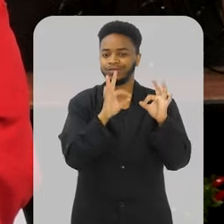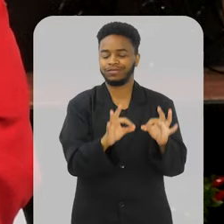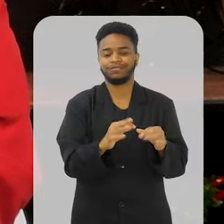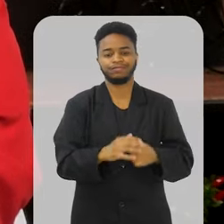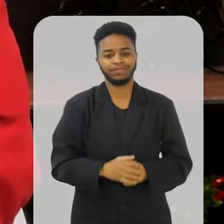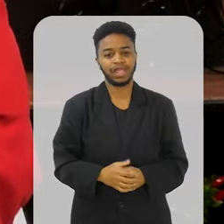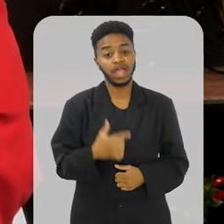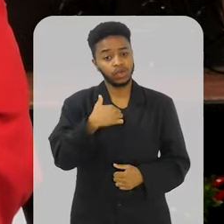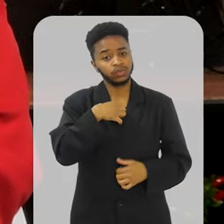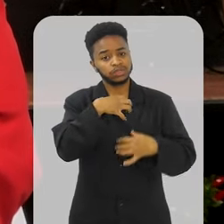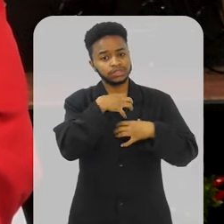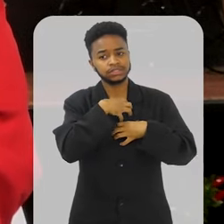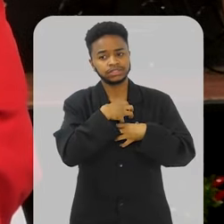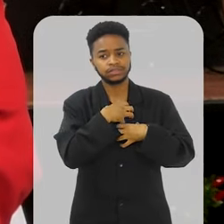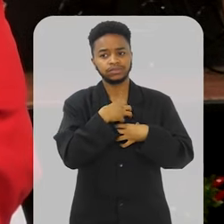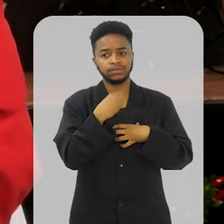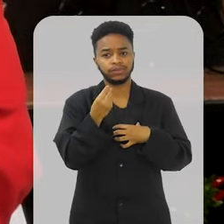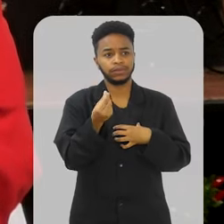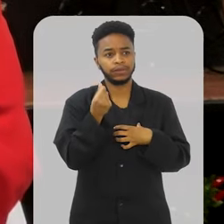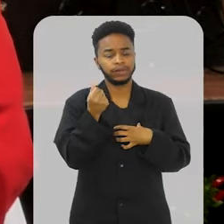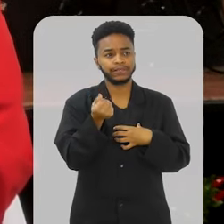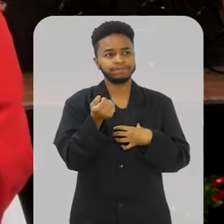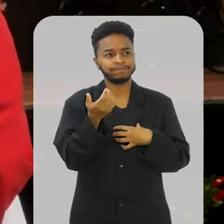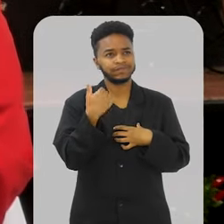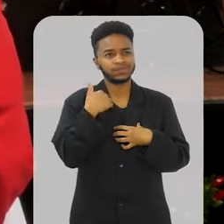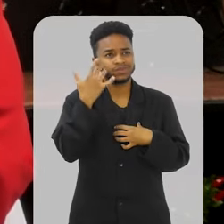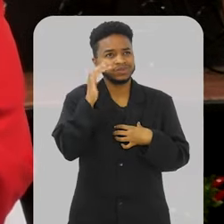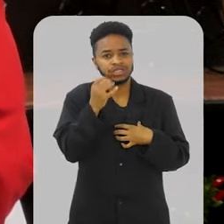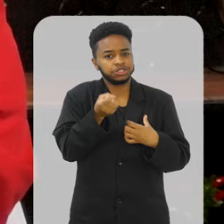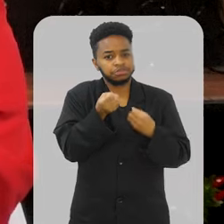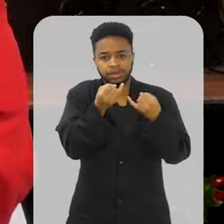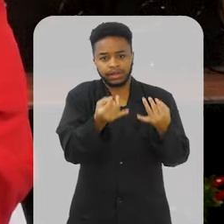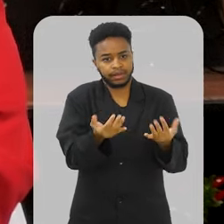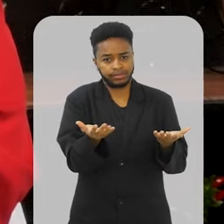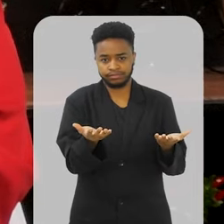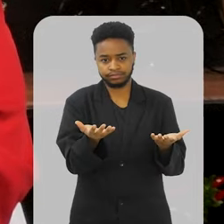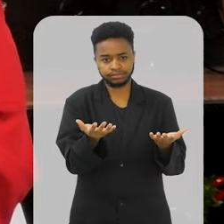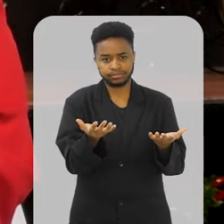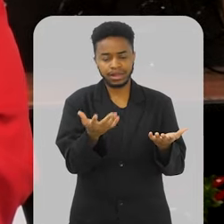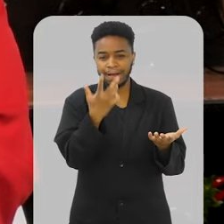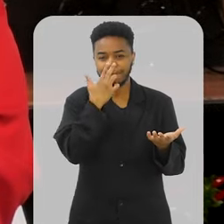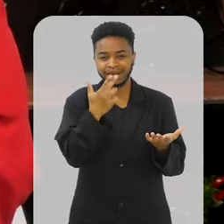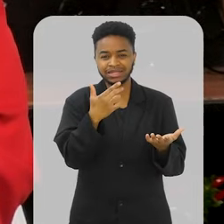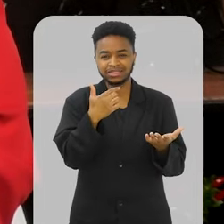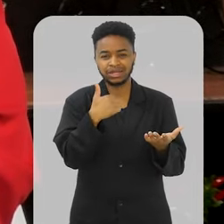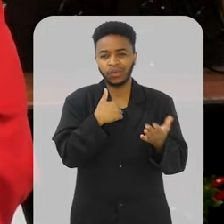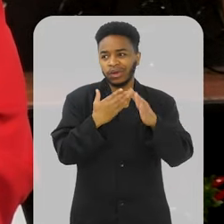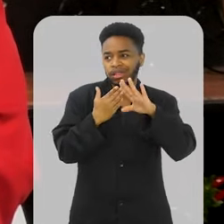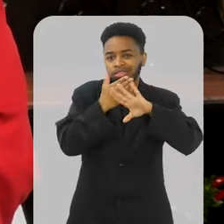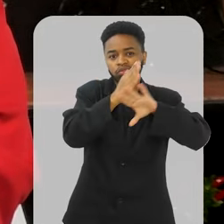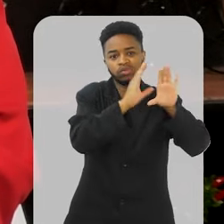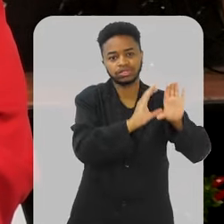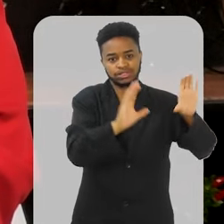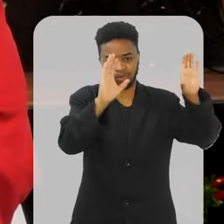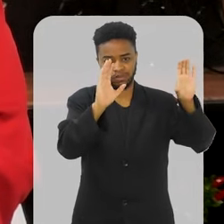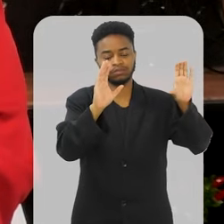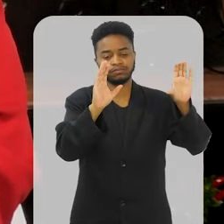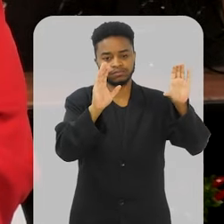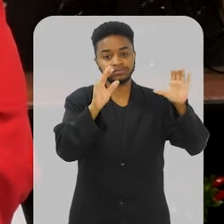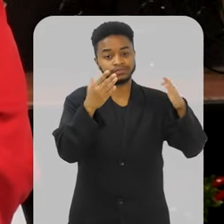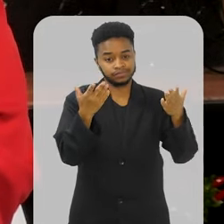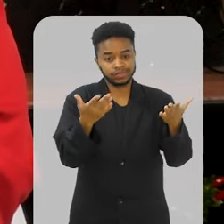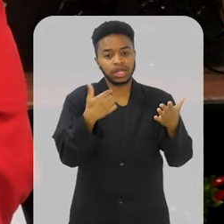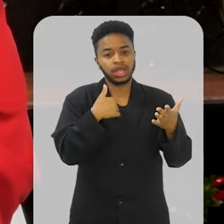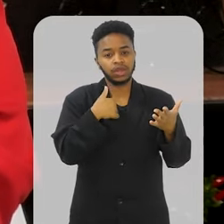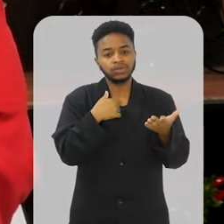obrigado eu me sinto não sei lhe dizer eu vou ao céu e o meu